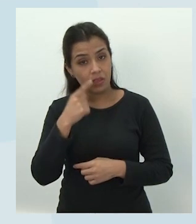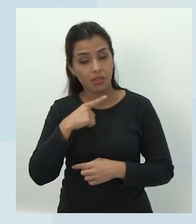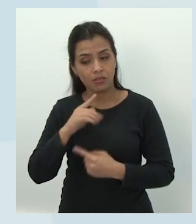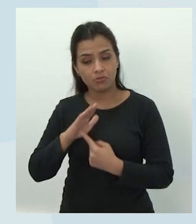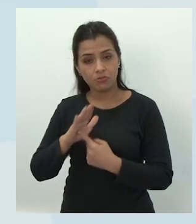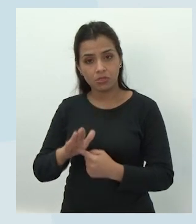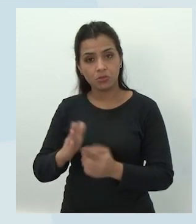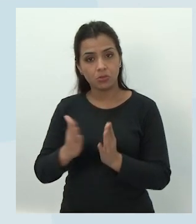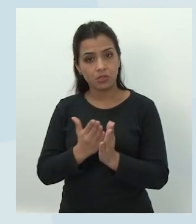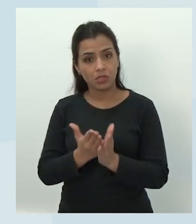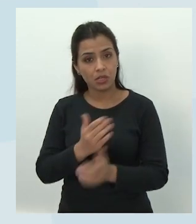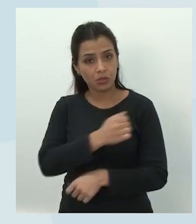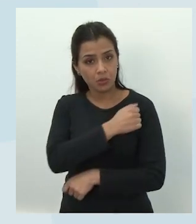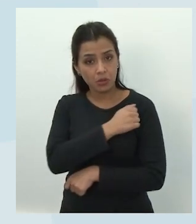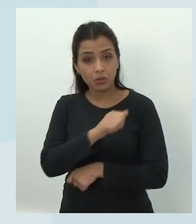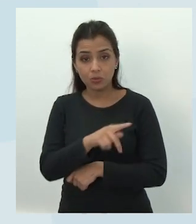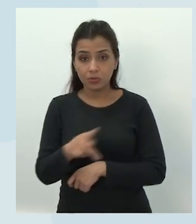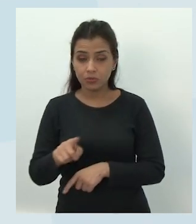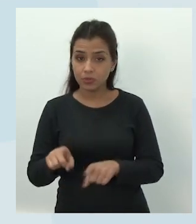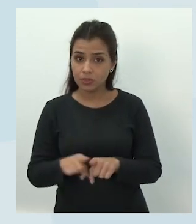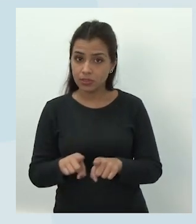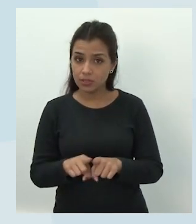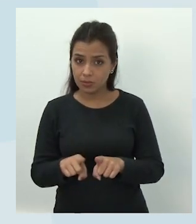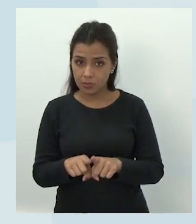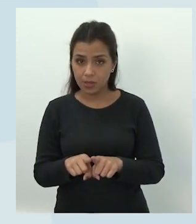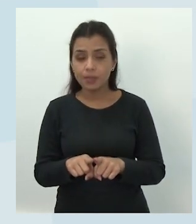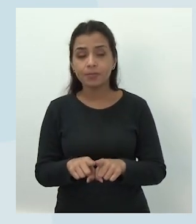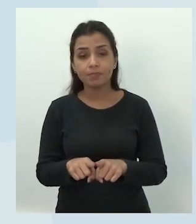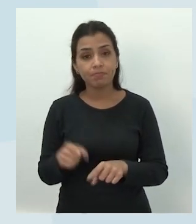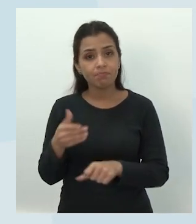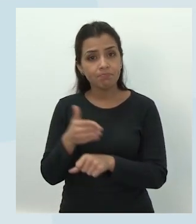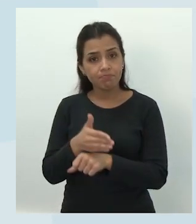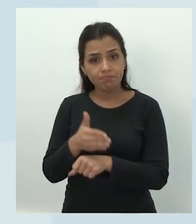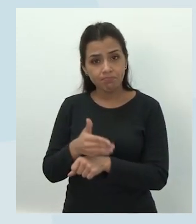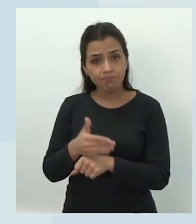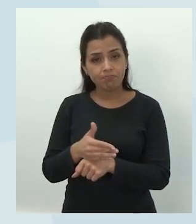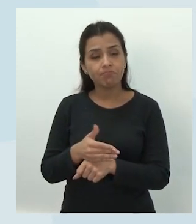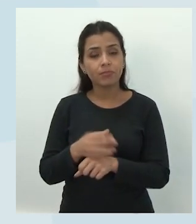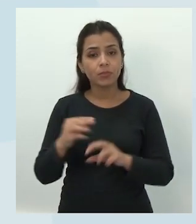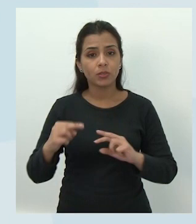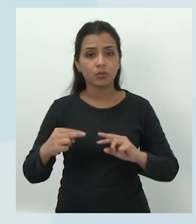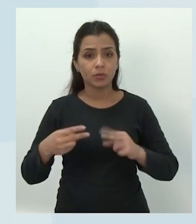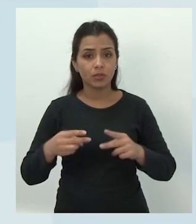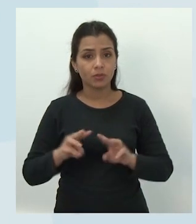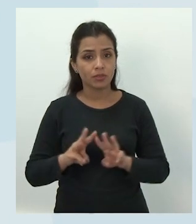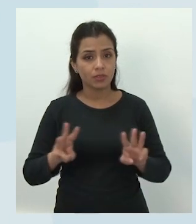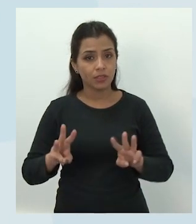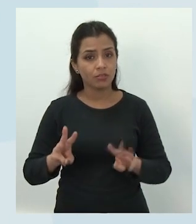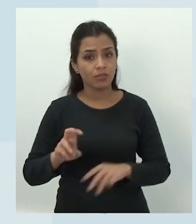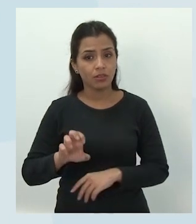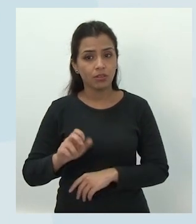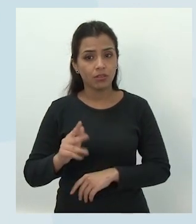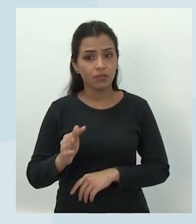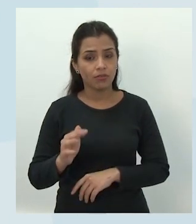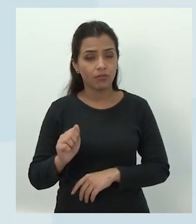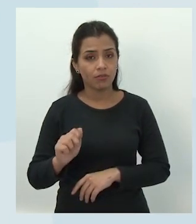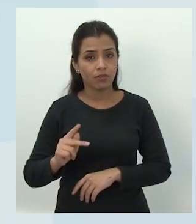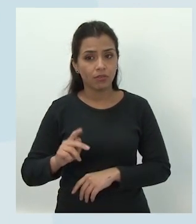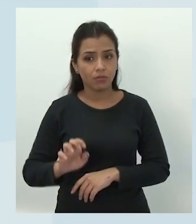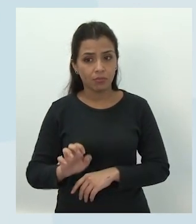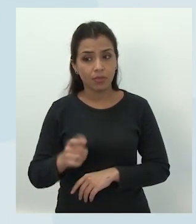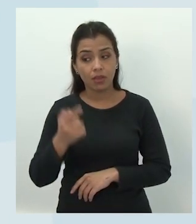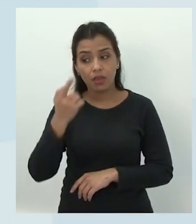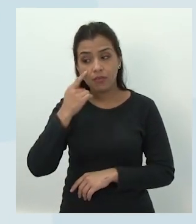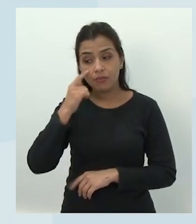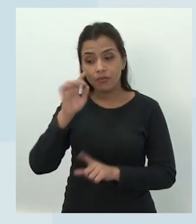série do ensino médio, no caderno do aluno também, tá? Acessem lá no site da EFAP, observem atentamente as imagens que aparecem e